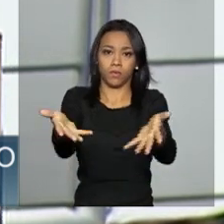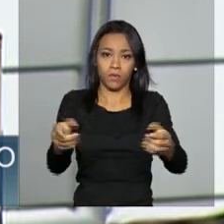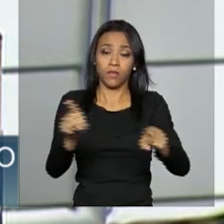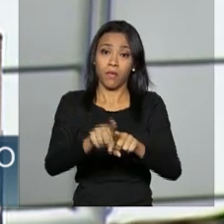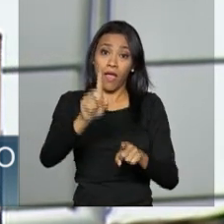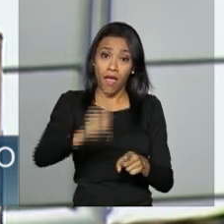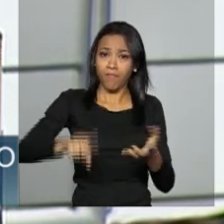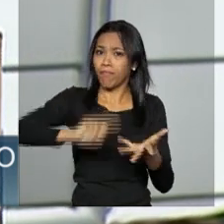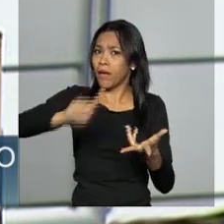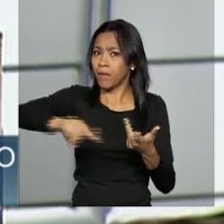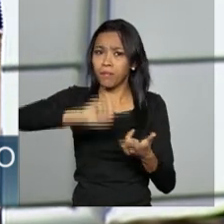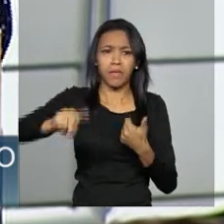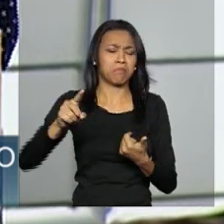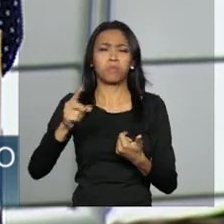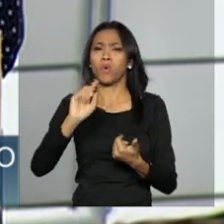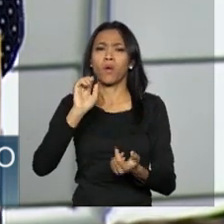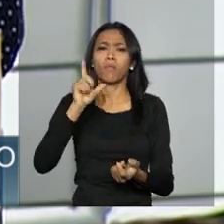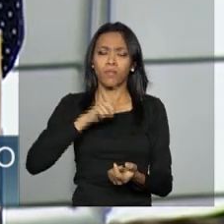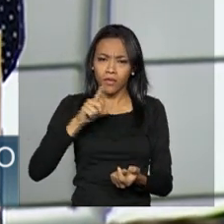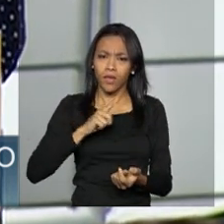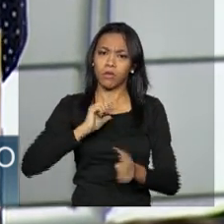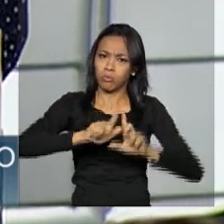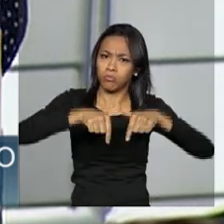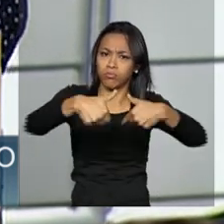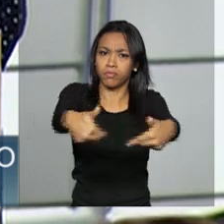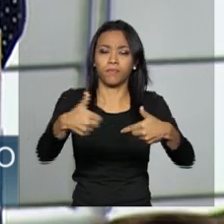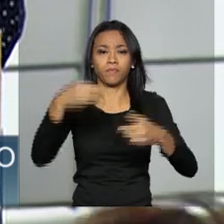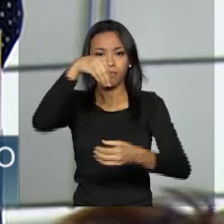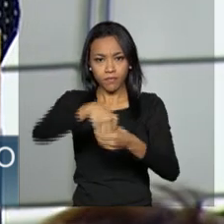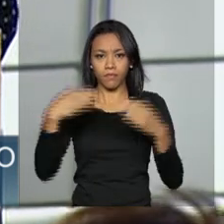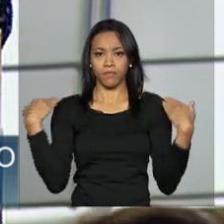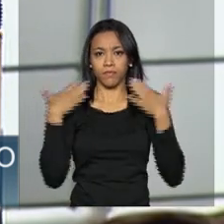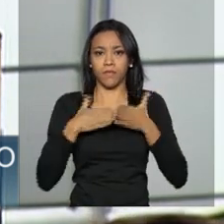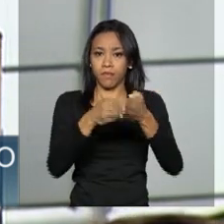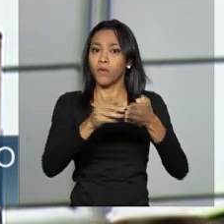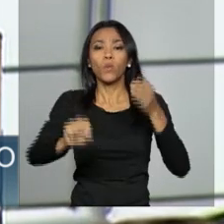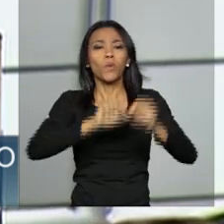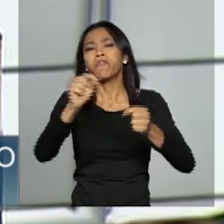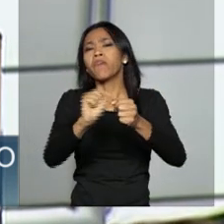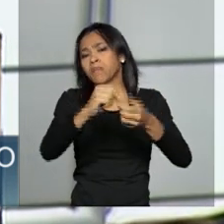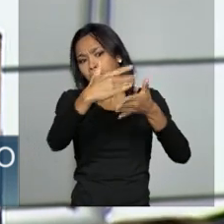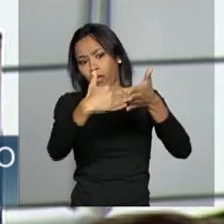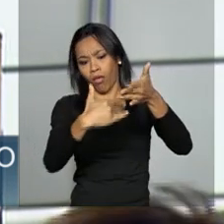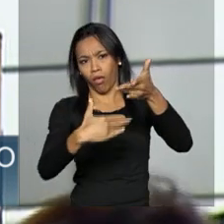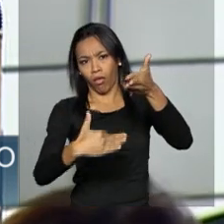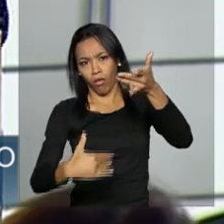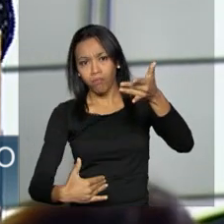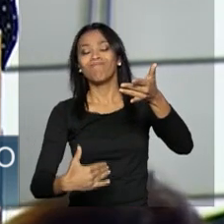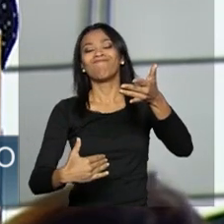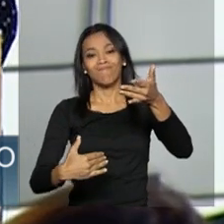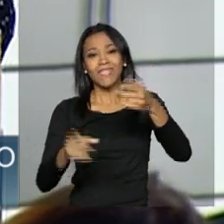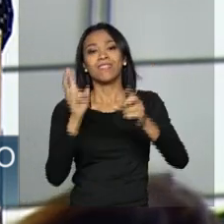diversidade das tarefas que a Marinha do Brasil executa. A lista é longa e inclui a proteção de